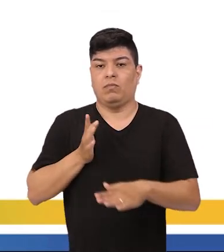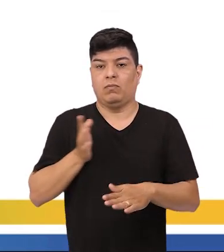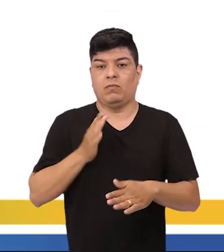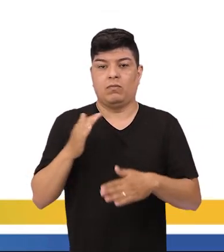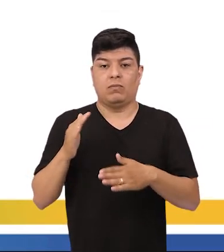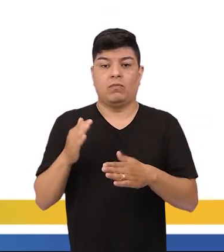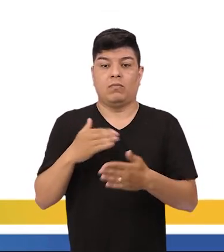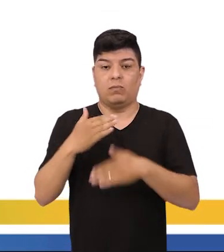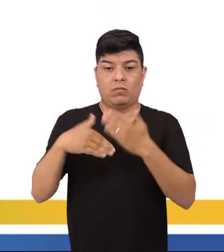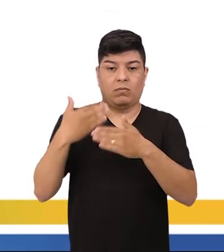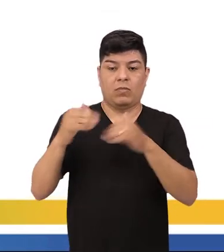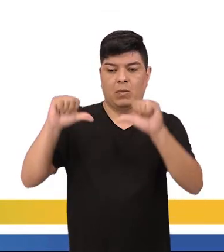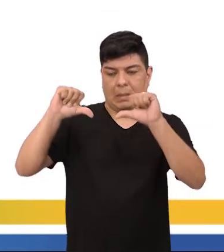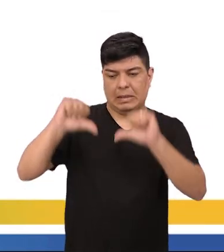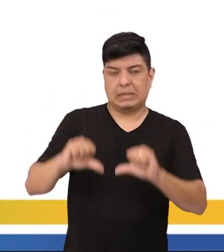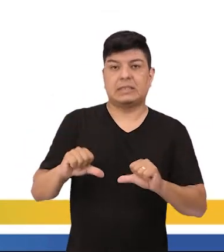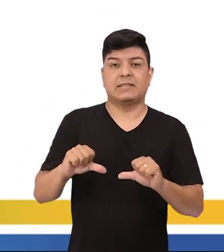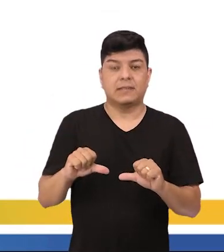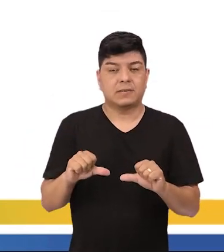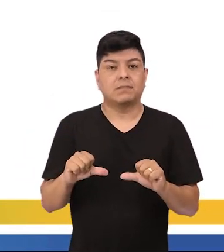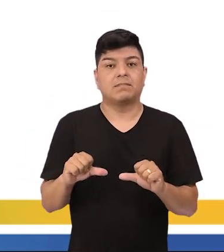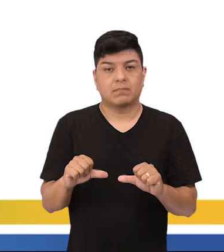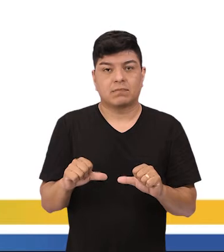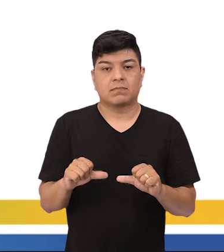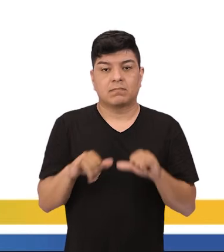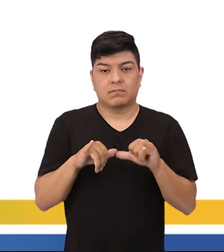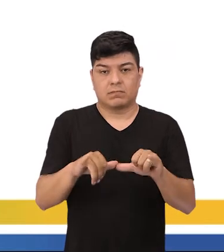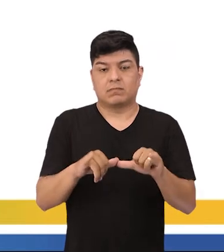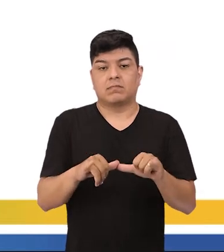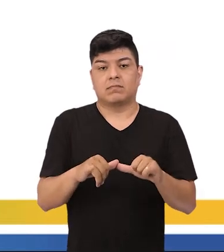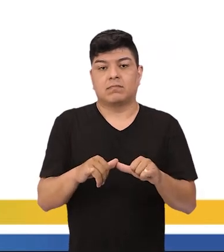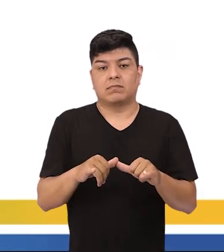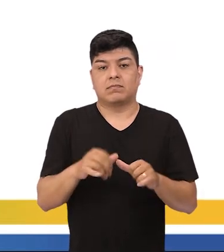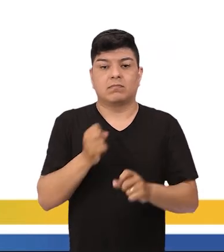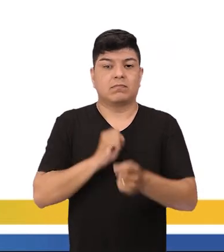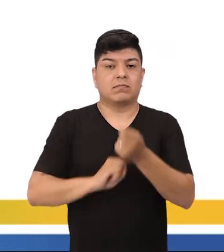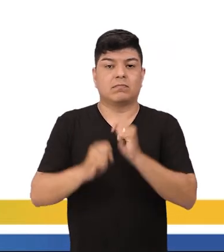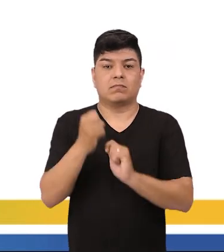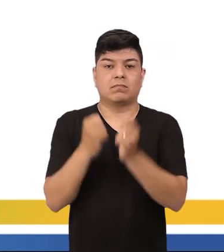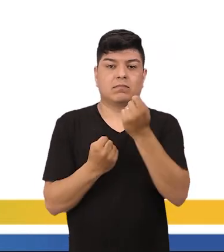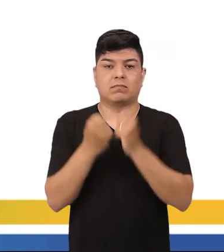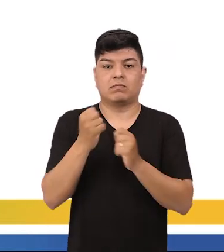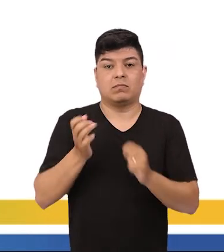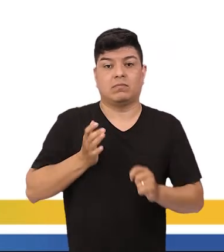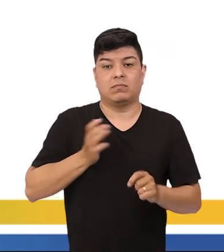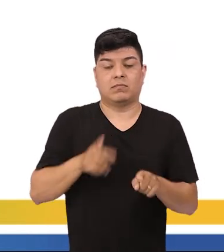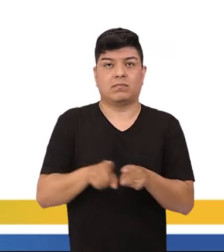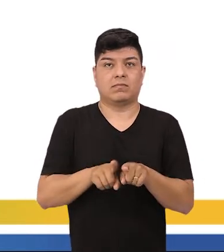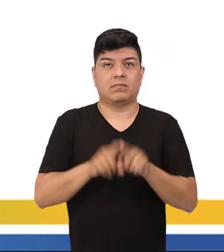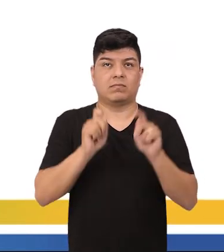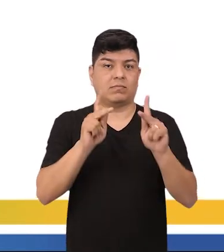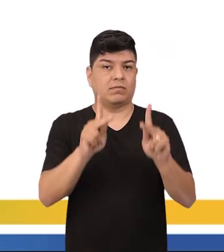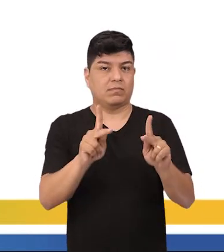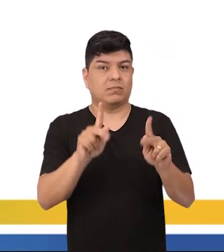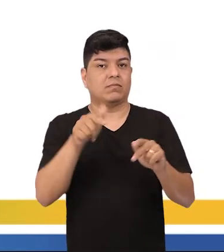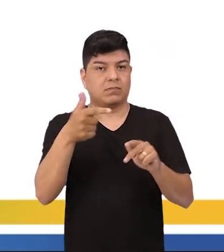em processo de decadência, né? E os comerciantes industriais, eles começam a enriquecer também, tá bom,